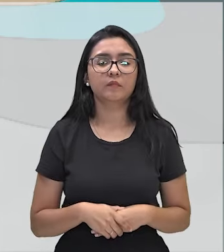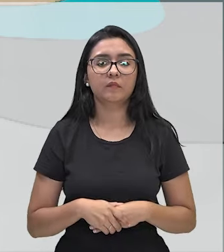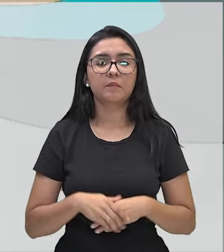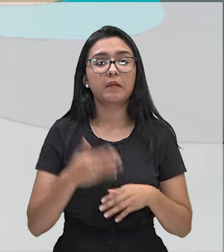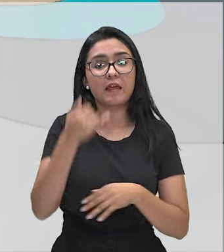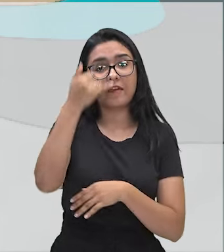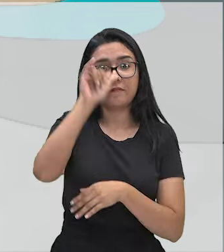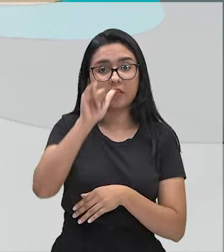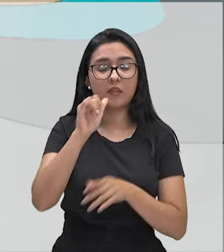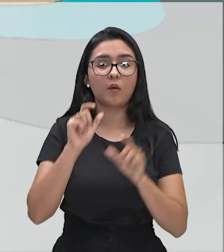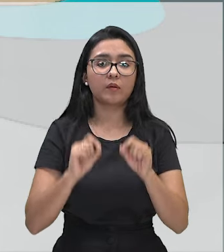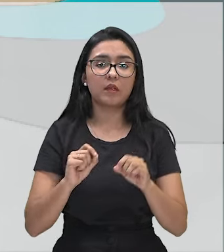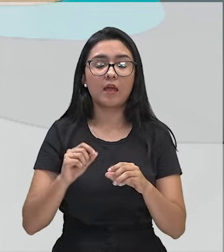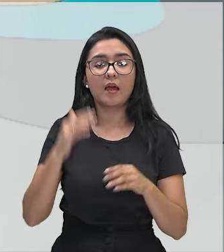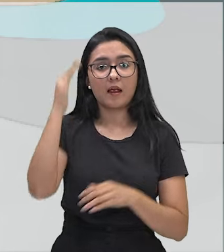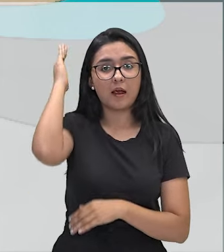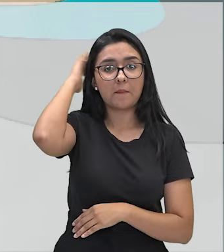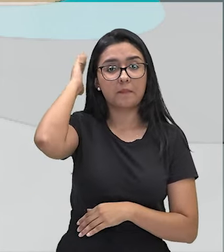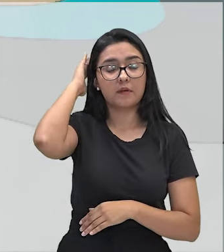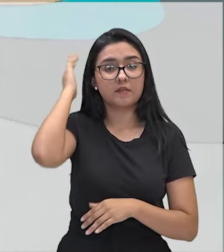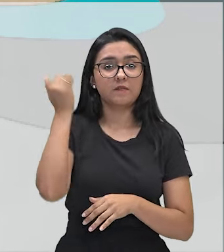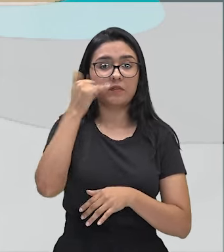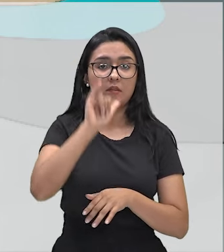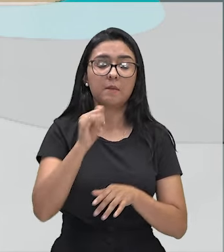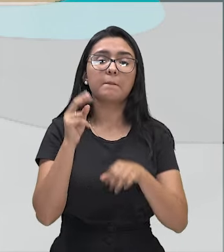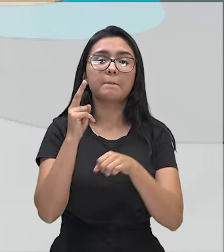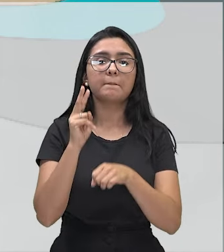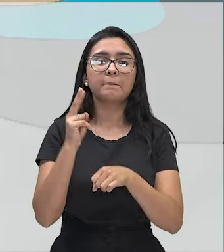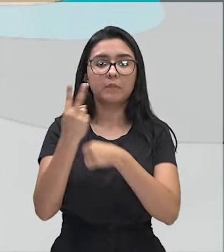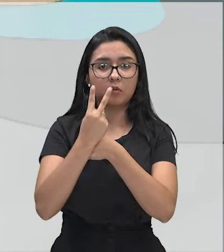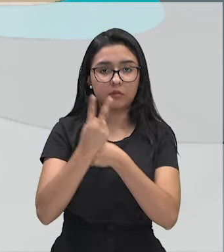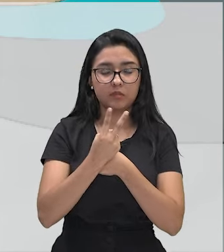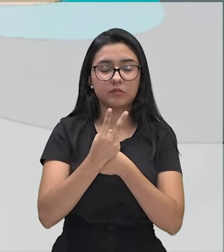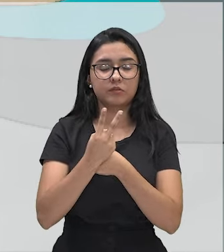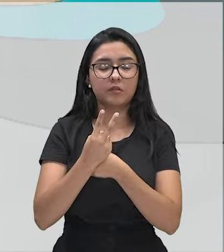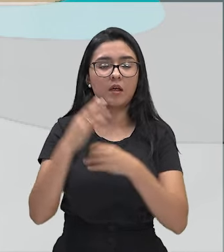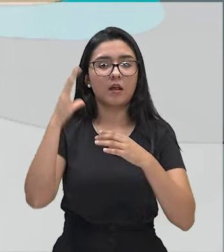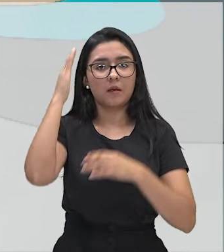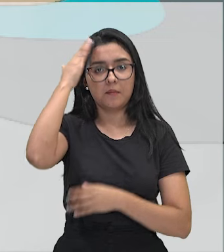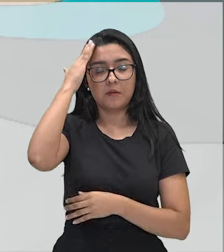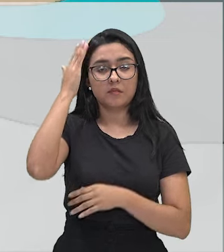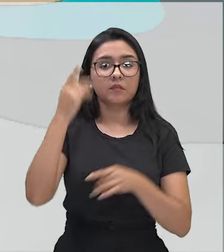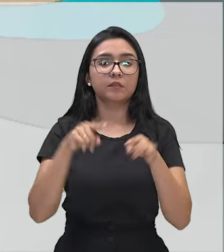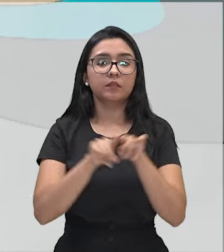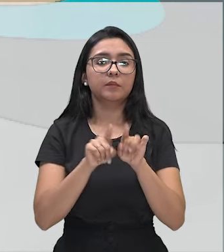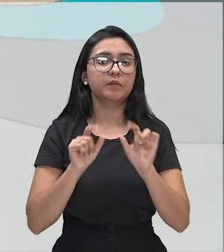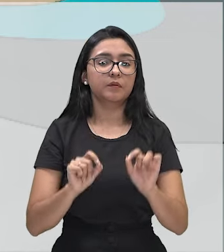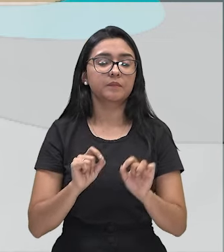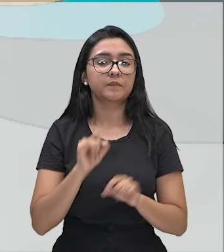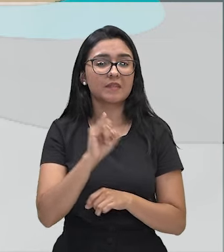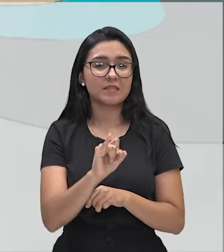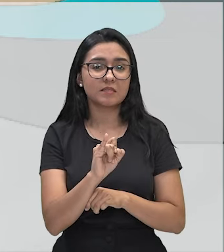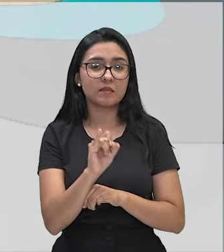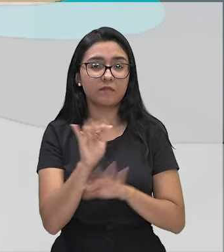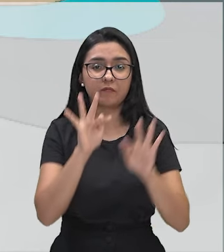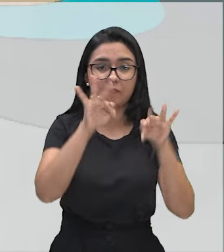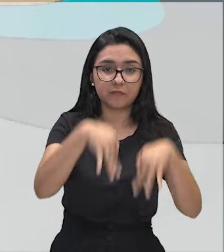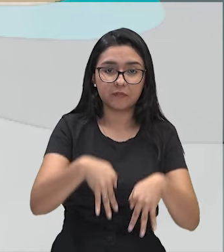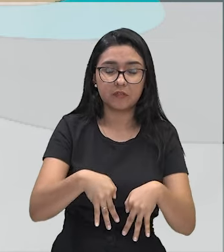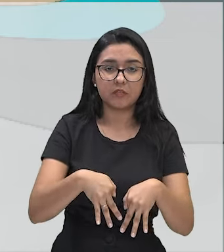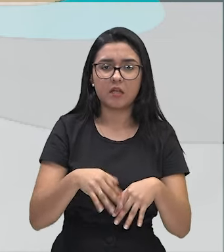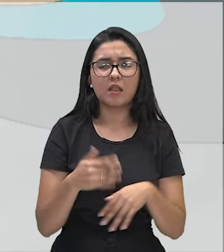batendo a sua cabeça no chão ou seja proteger a cabeça dessa vítima quando essa crise finalizar porque